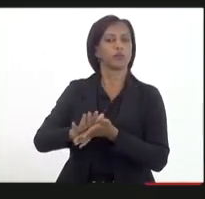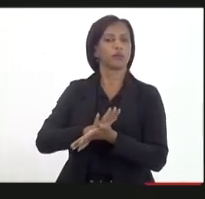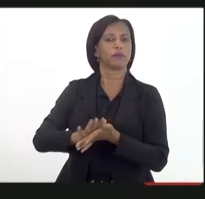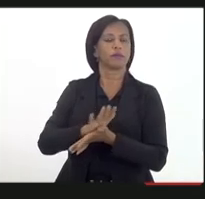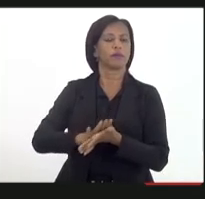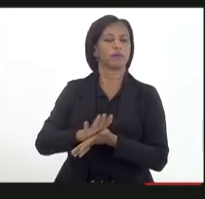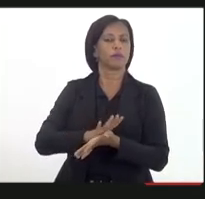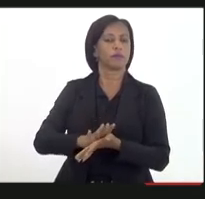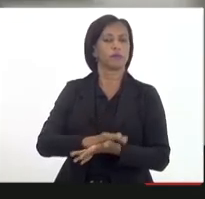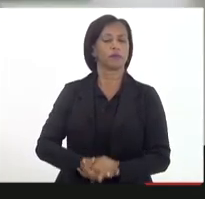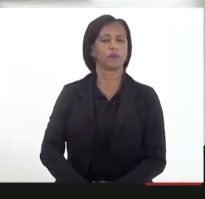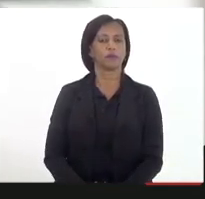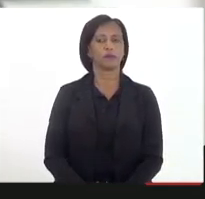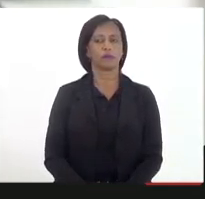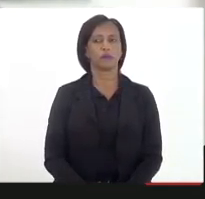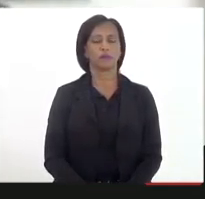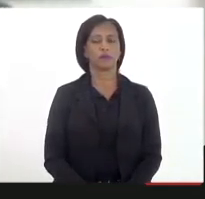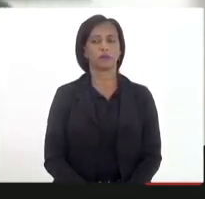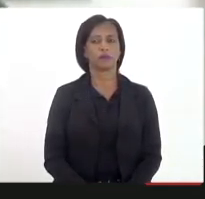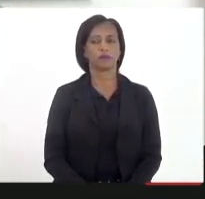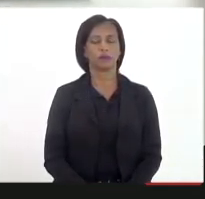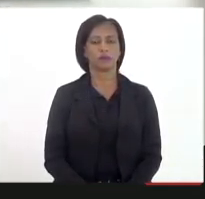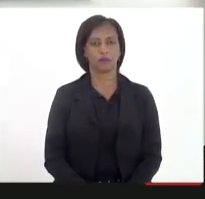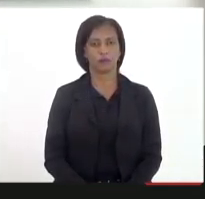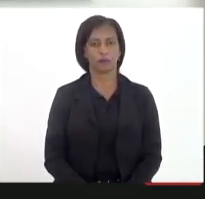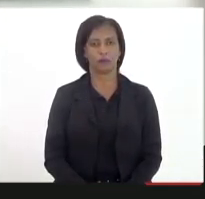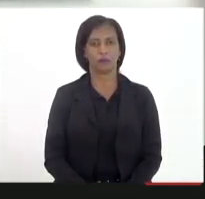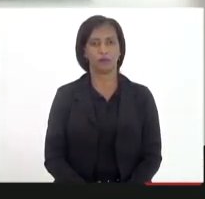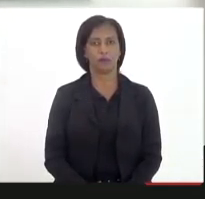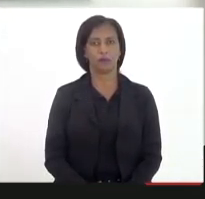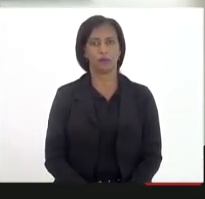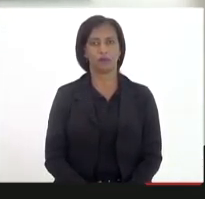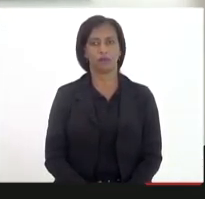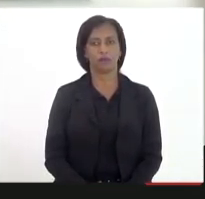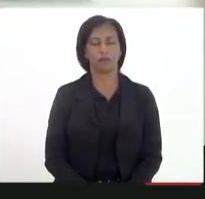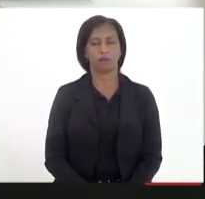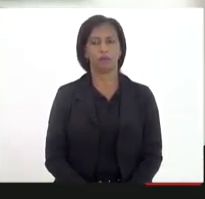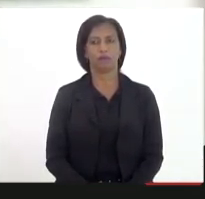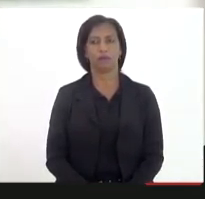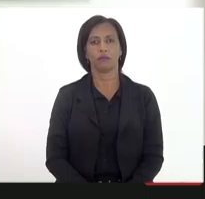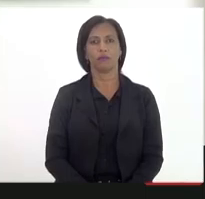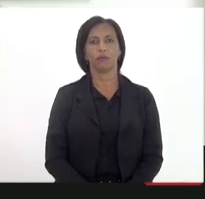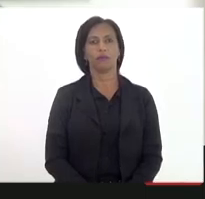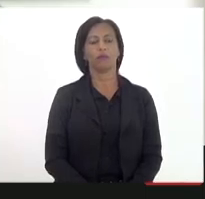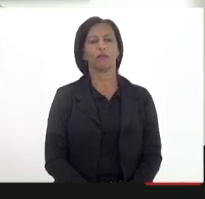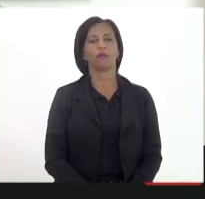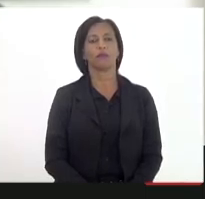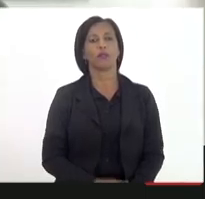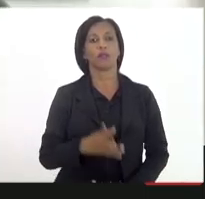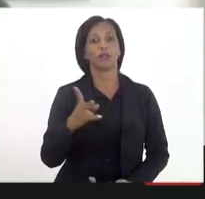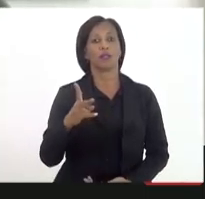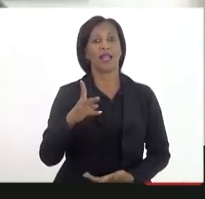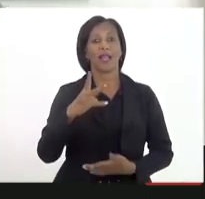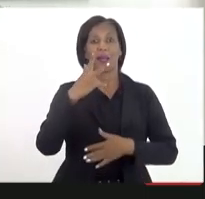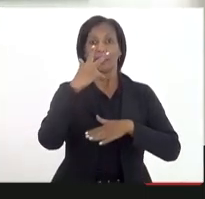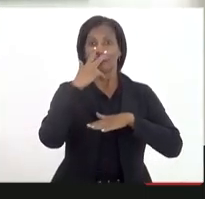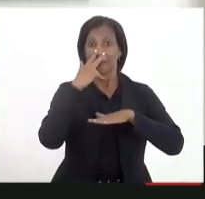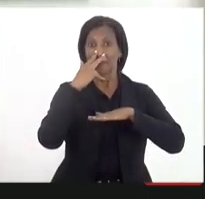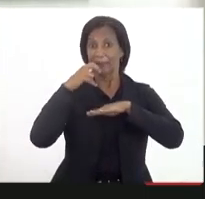é assim a outra questão que é fundamental que a gente de bruços é sem dúvida nenhuma questão das explosões